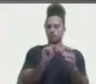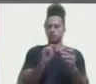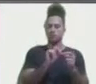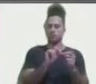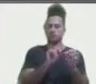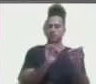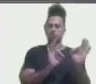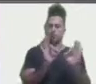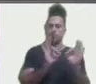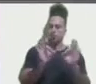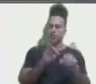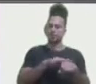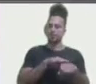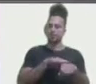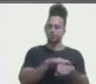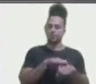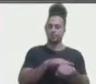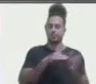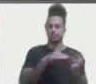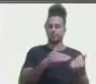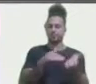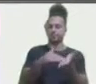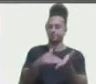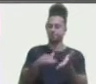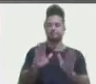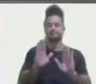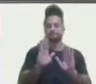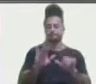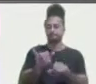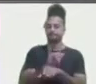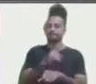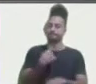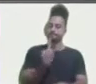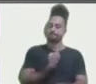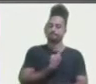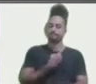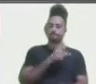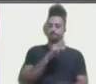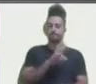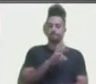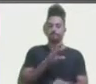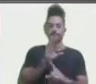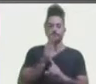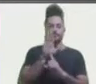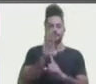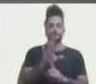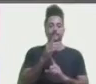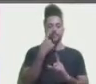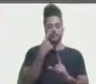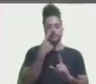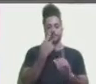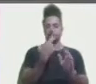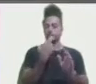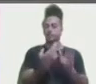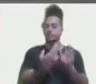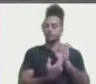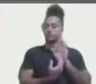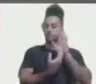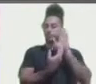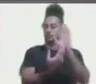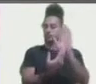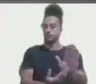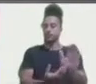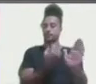conversar com os secretários e dessa forma a gente vai dando a contrapartida vai trazendo os resultados daquilo que lá